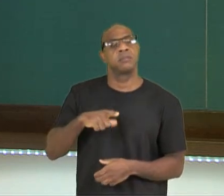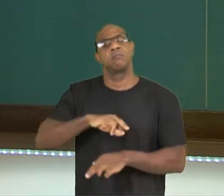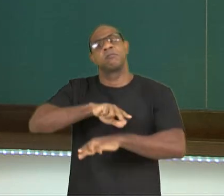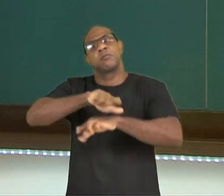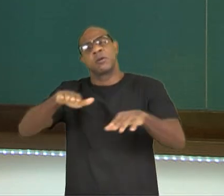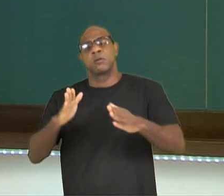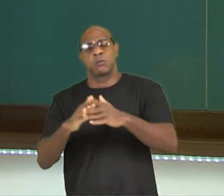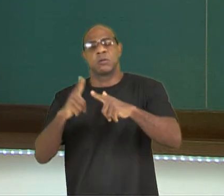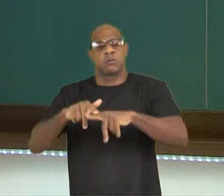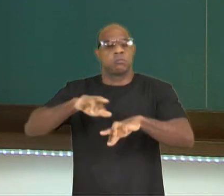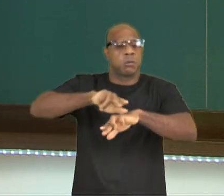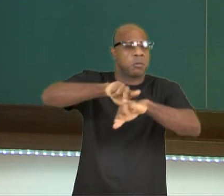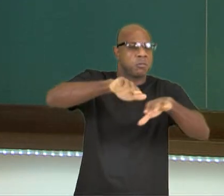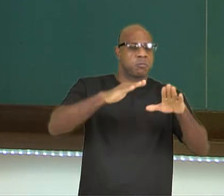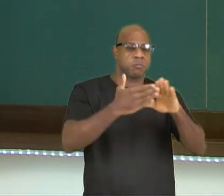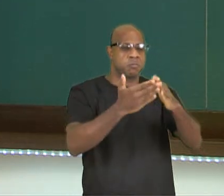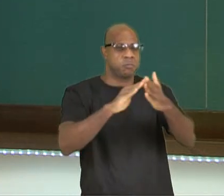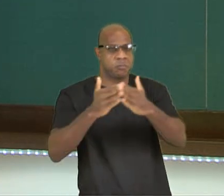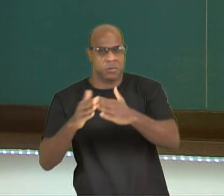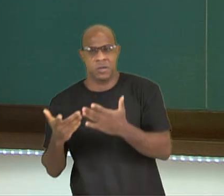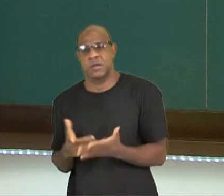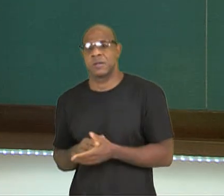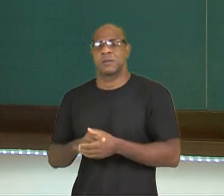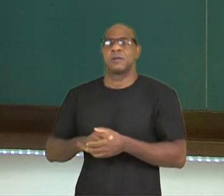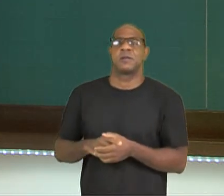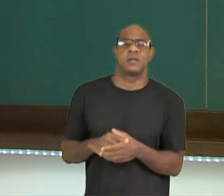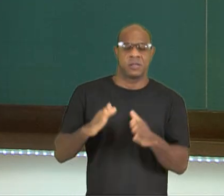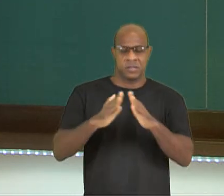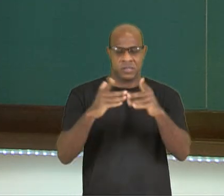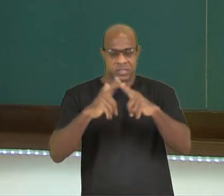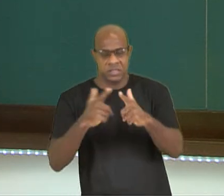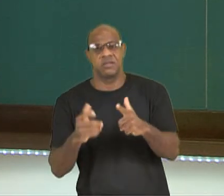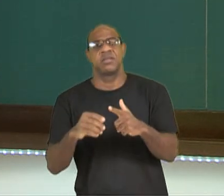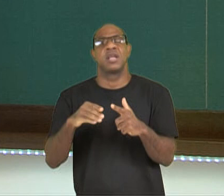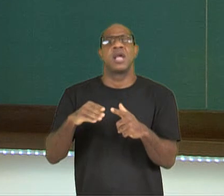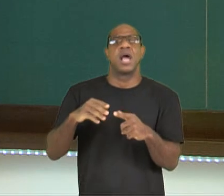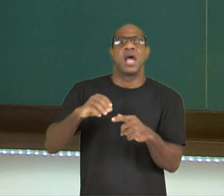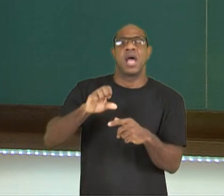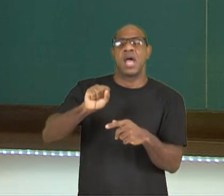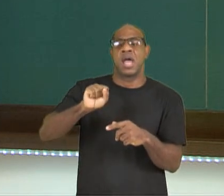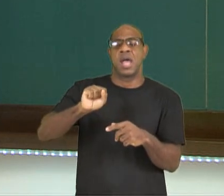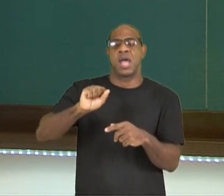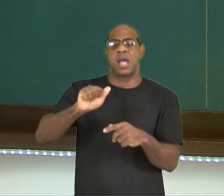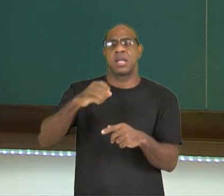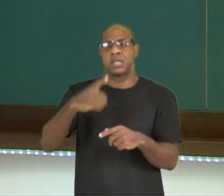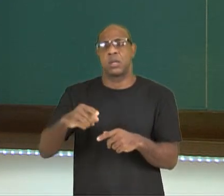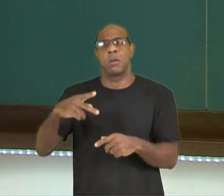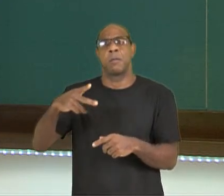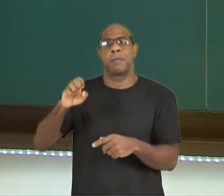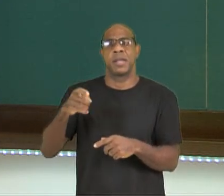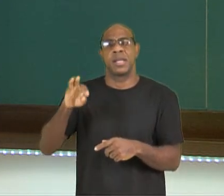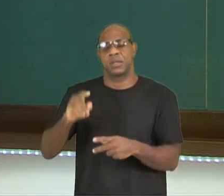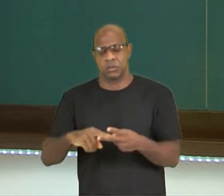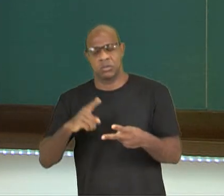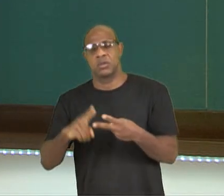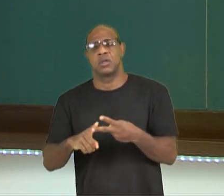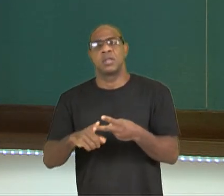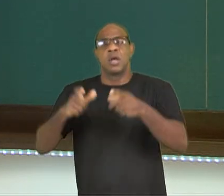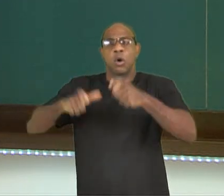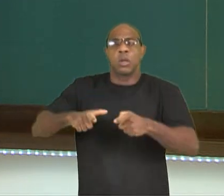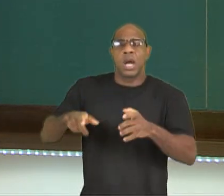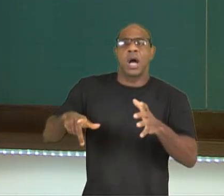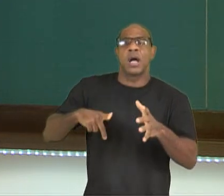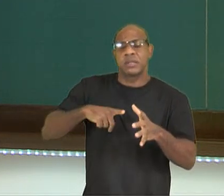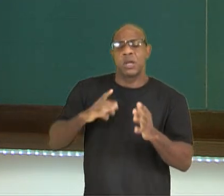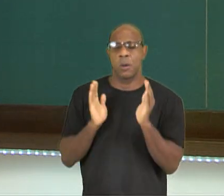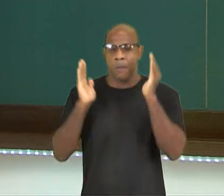diversas igrejas. Tem a Basílica de São Pedro, que é a principal basílica ali, onde fica o Papa, tem a Capela Sistina, Então ele é